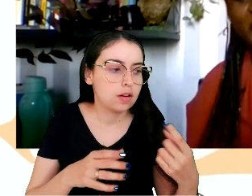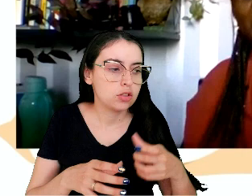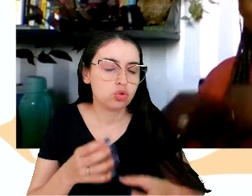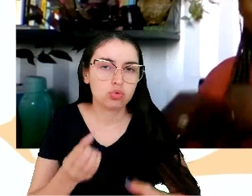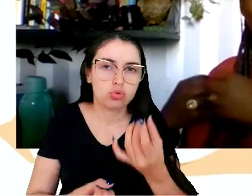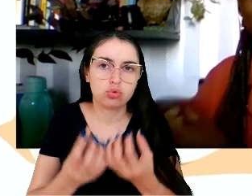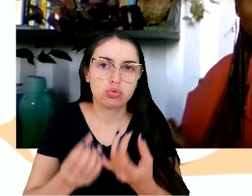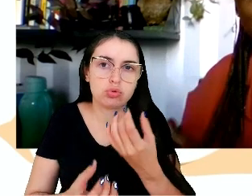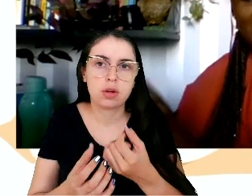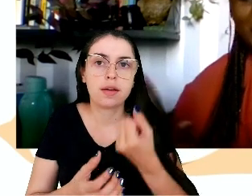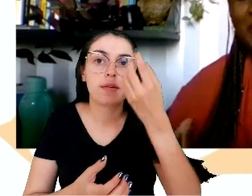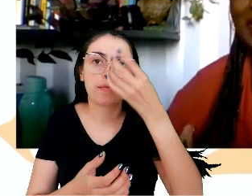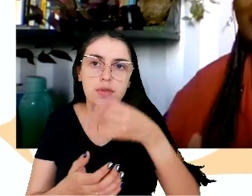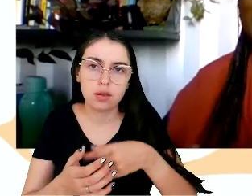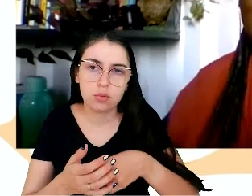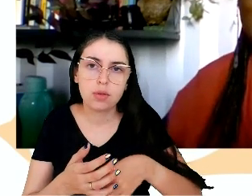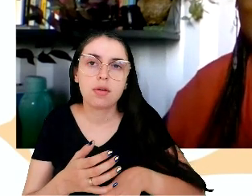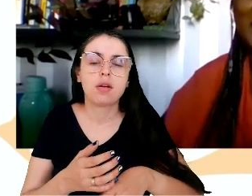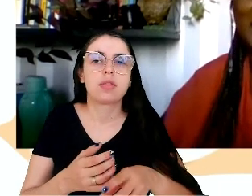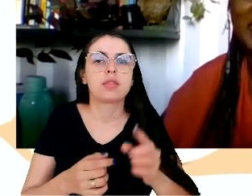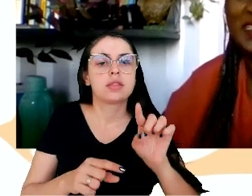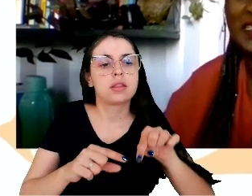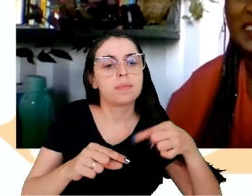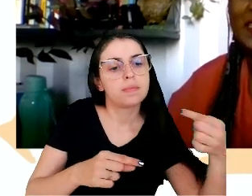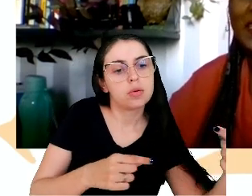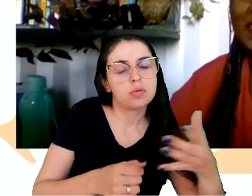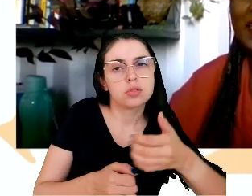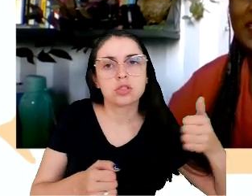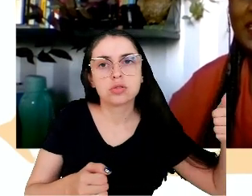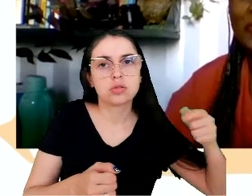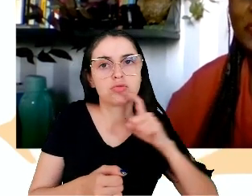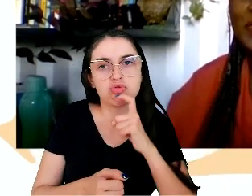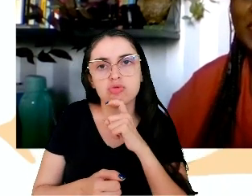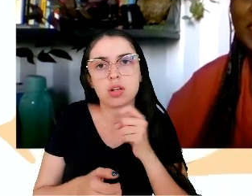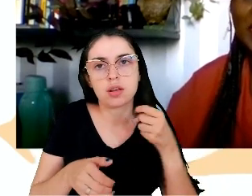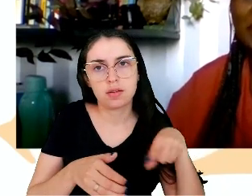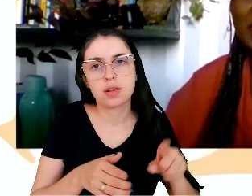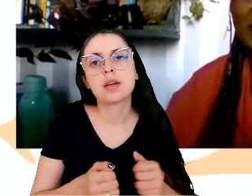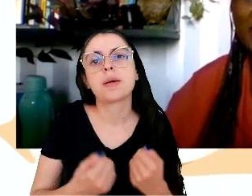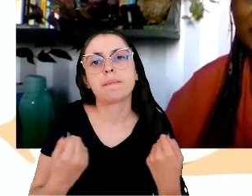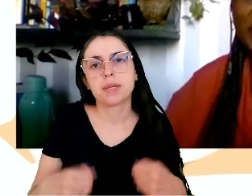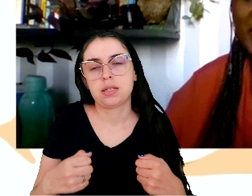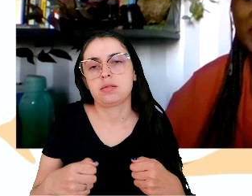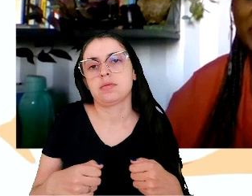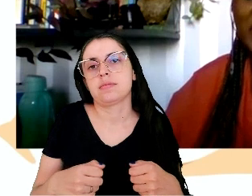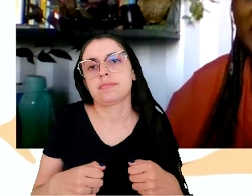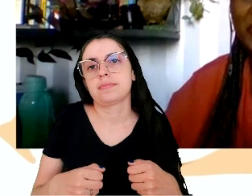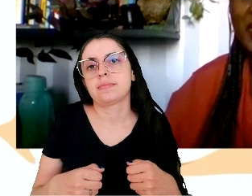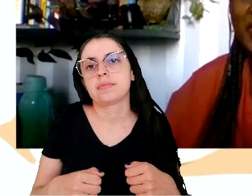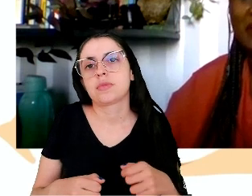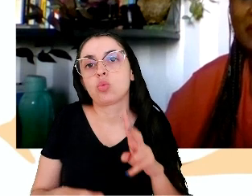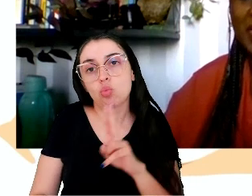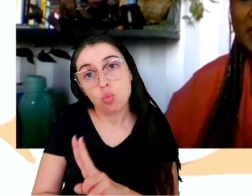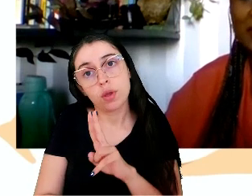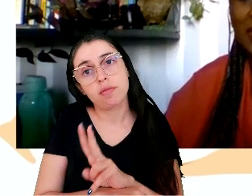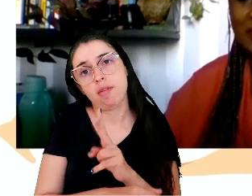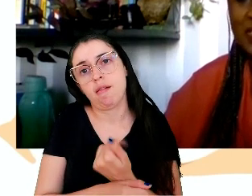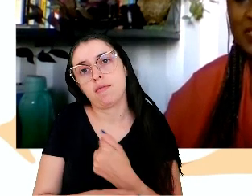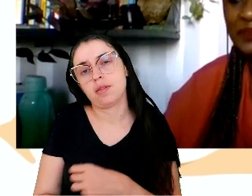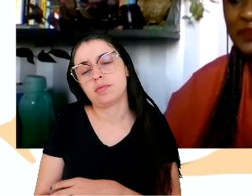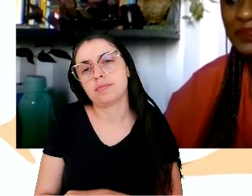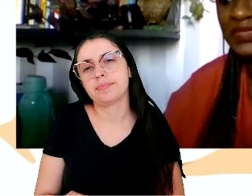água, filtrando, depois armazenando ela na geladeira, ela conseguiria manter os netos de quem ela cuidava